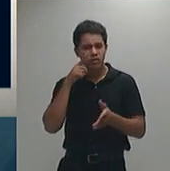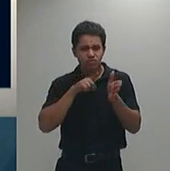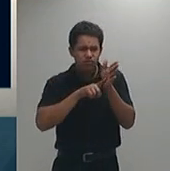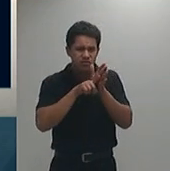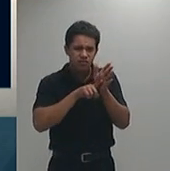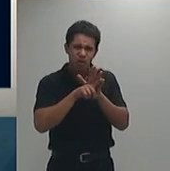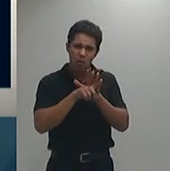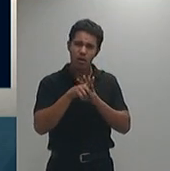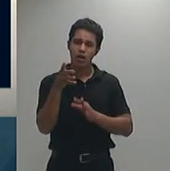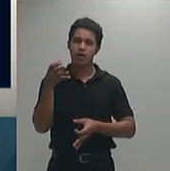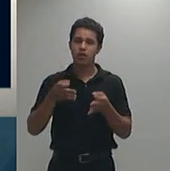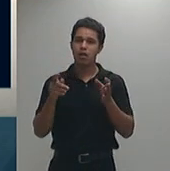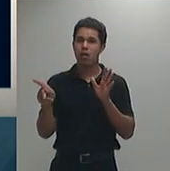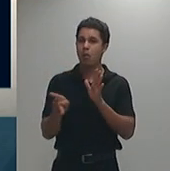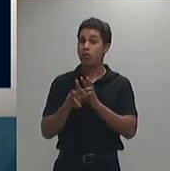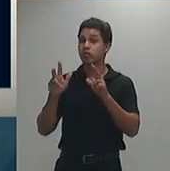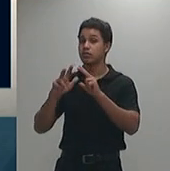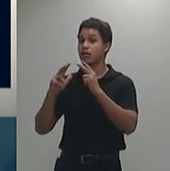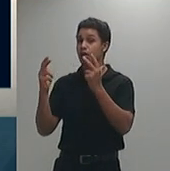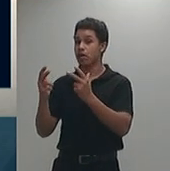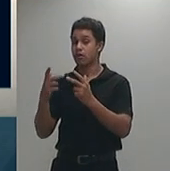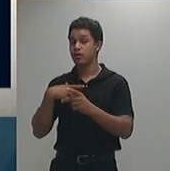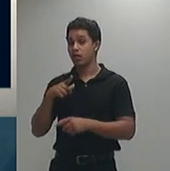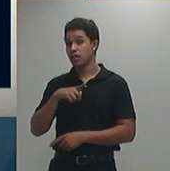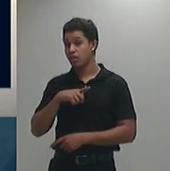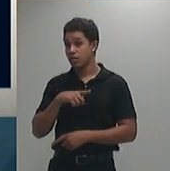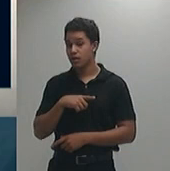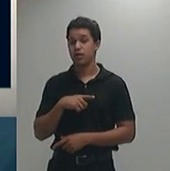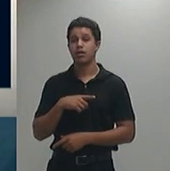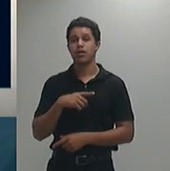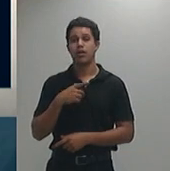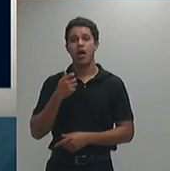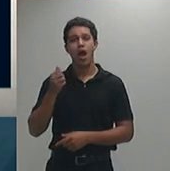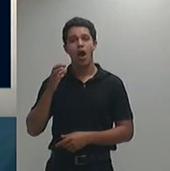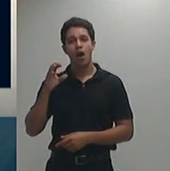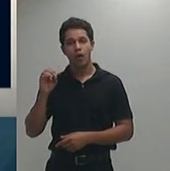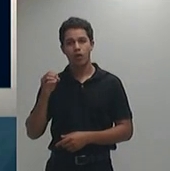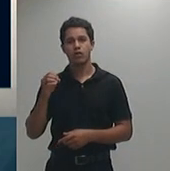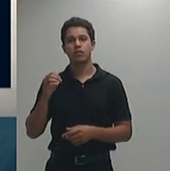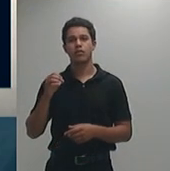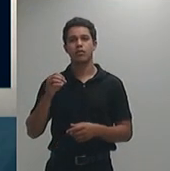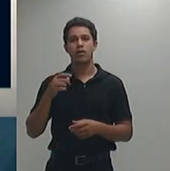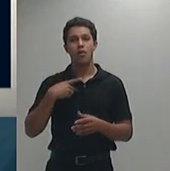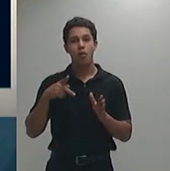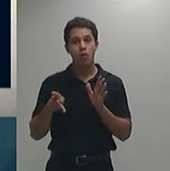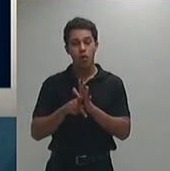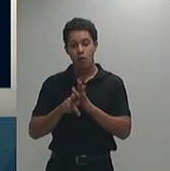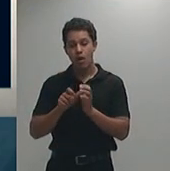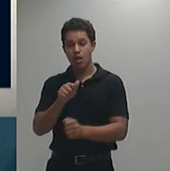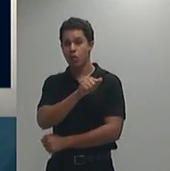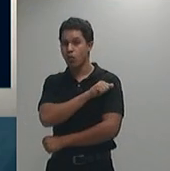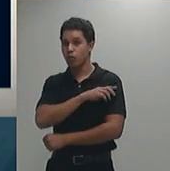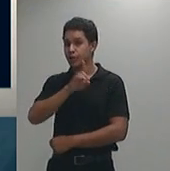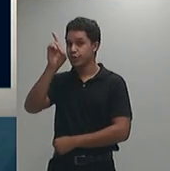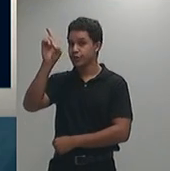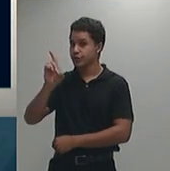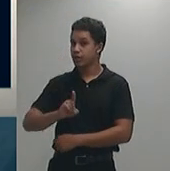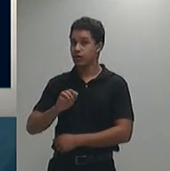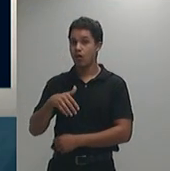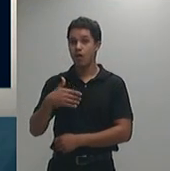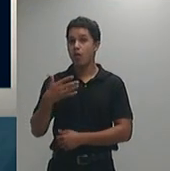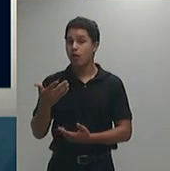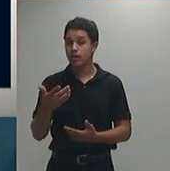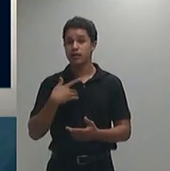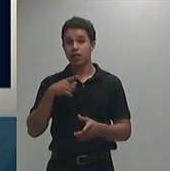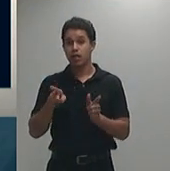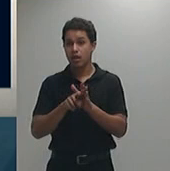jurisprudência desta corte sobre esse a existência de acordos exaradas pelas turmas de direito privado Nos quais se promoveu